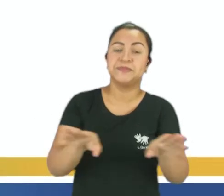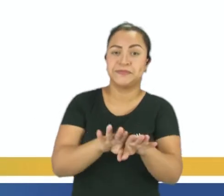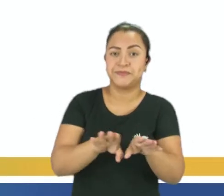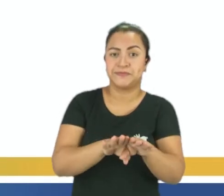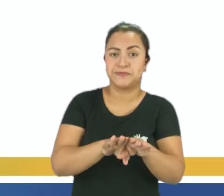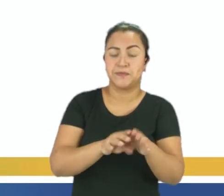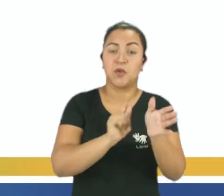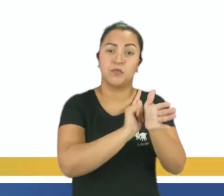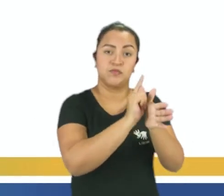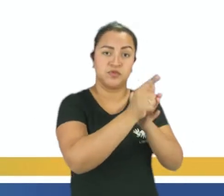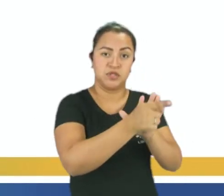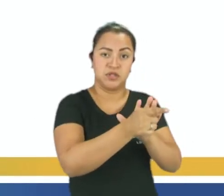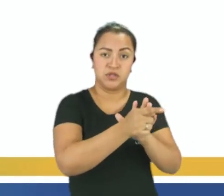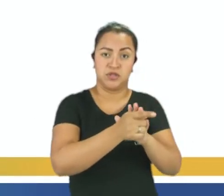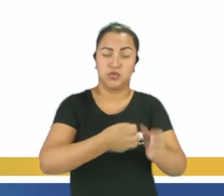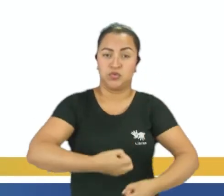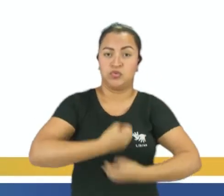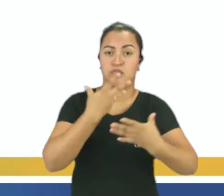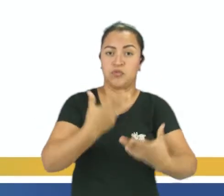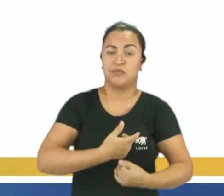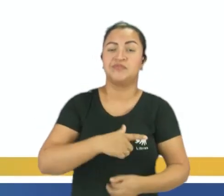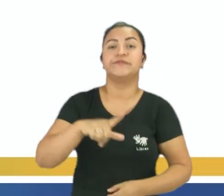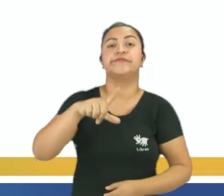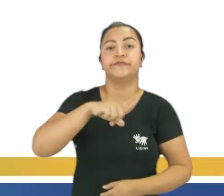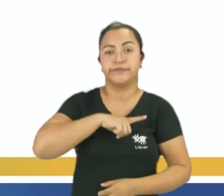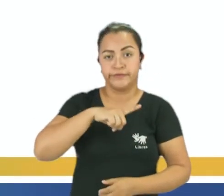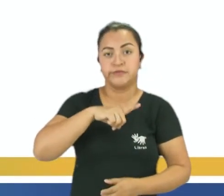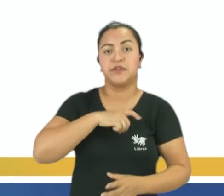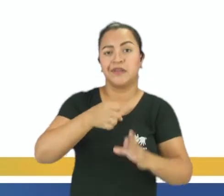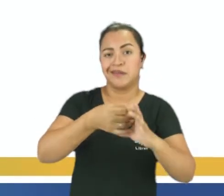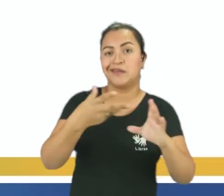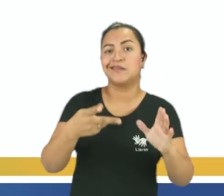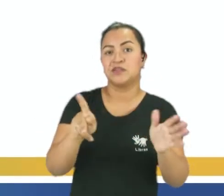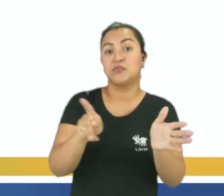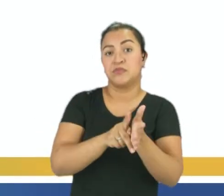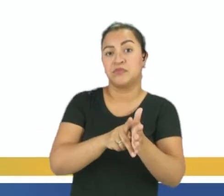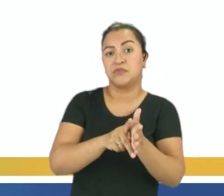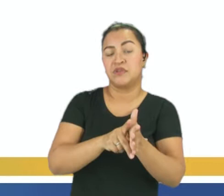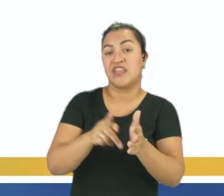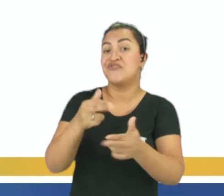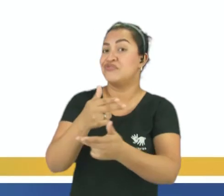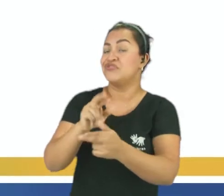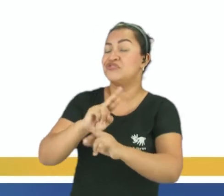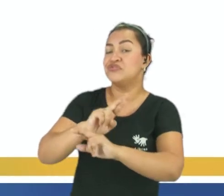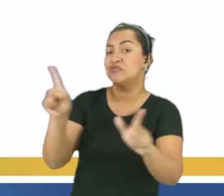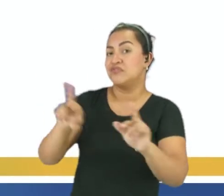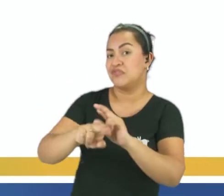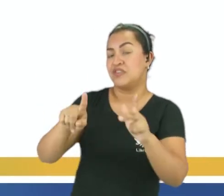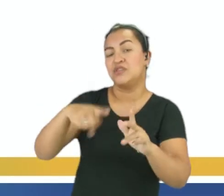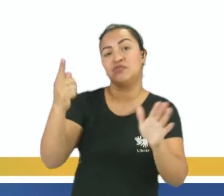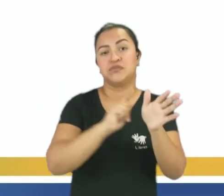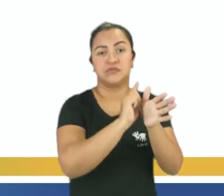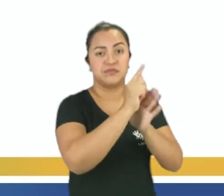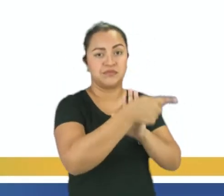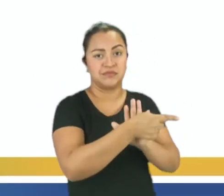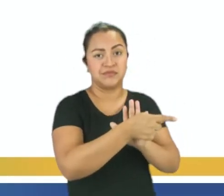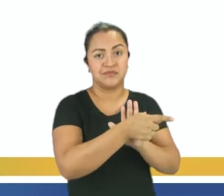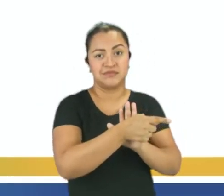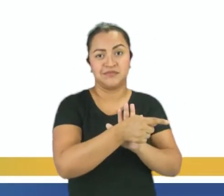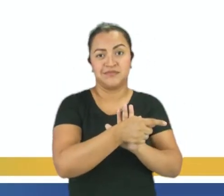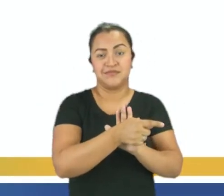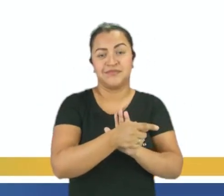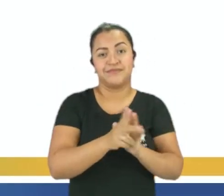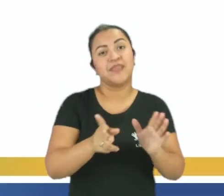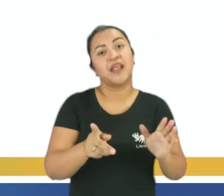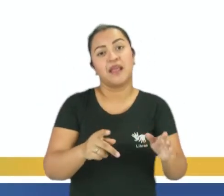gênero, o poema apresenta algumas peculiaridades que o diferem dos demais gêneros. Peculiaridades essas